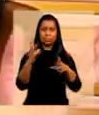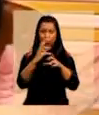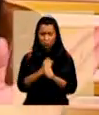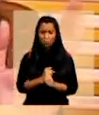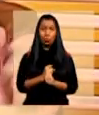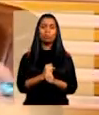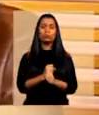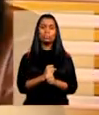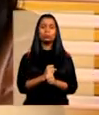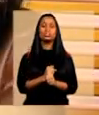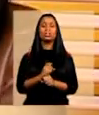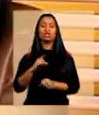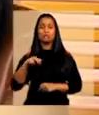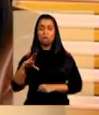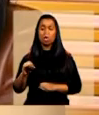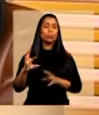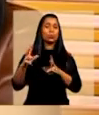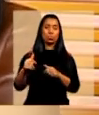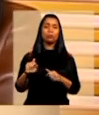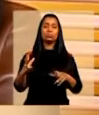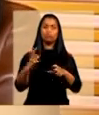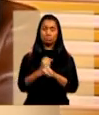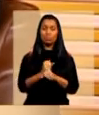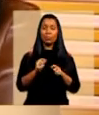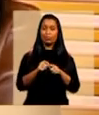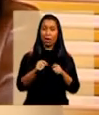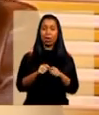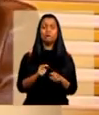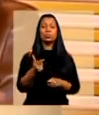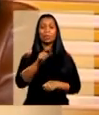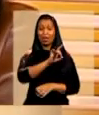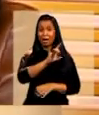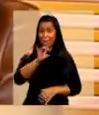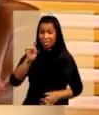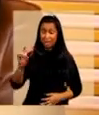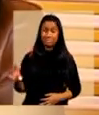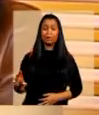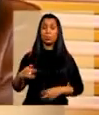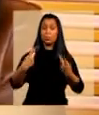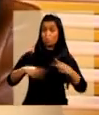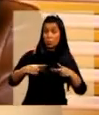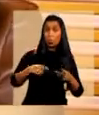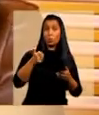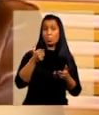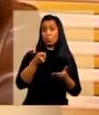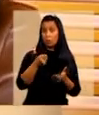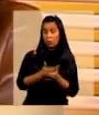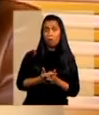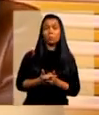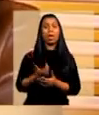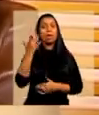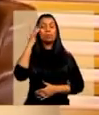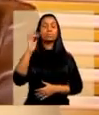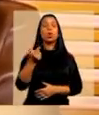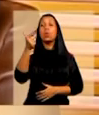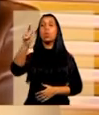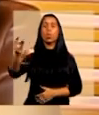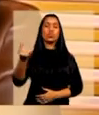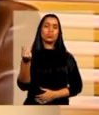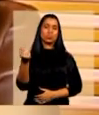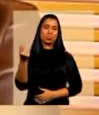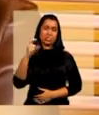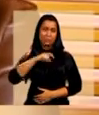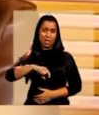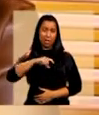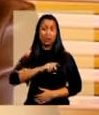contas, né? No caso do Diego, e faz toda essa planilha. Tem outros que cada um tem a sua conta, eles realmente não sabem quanto o